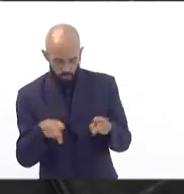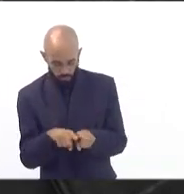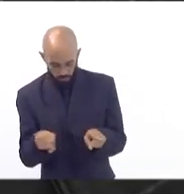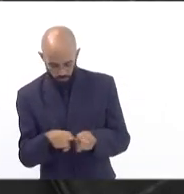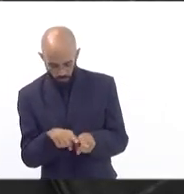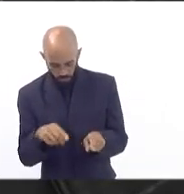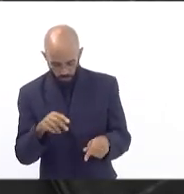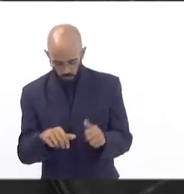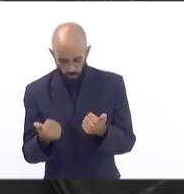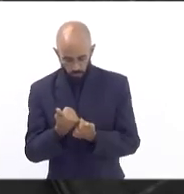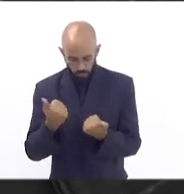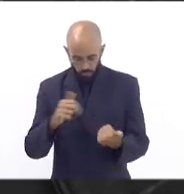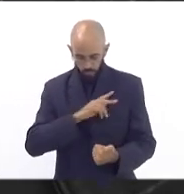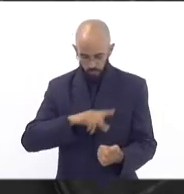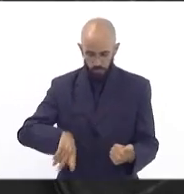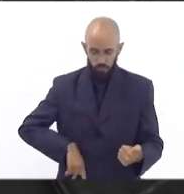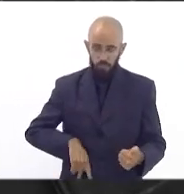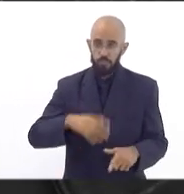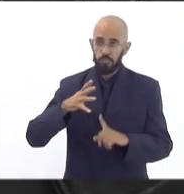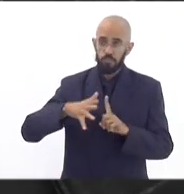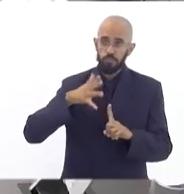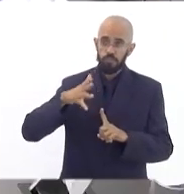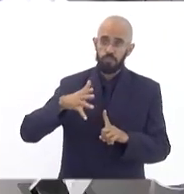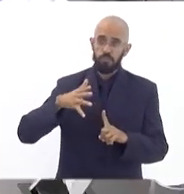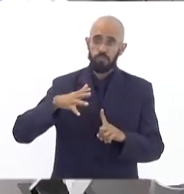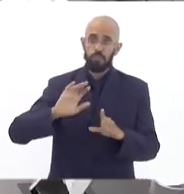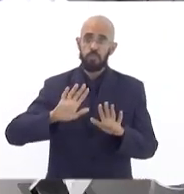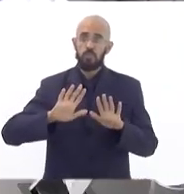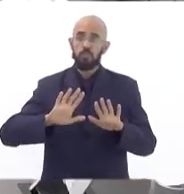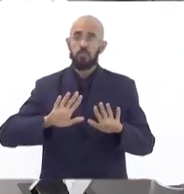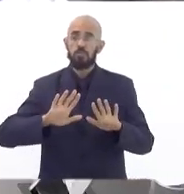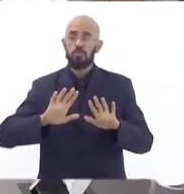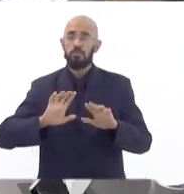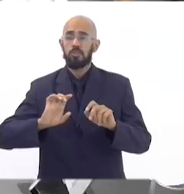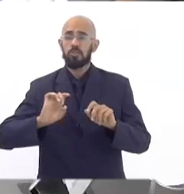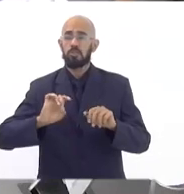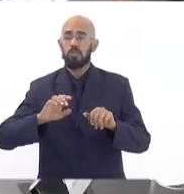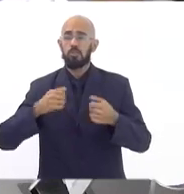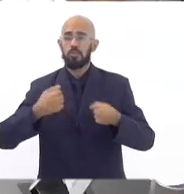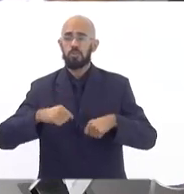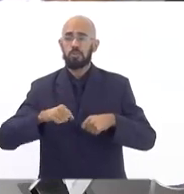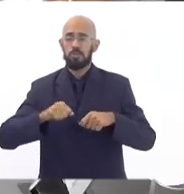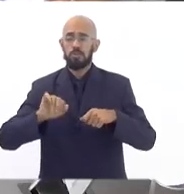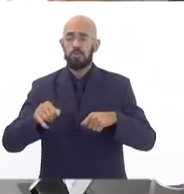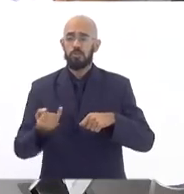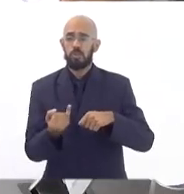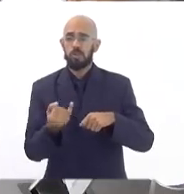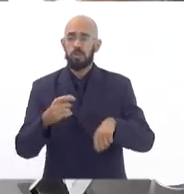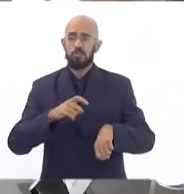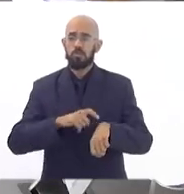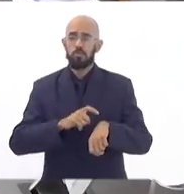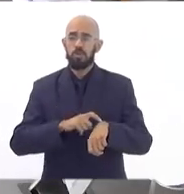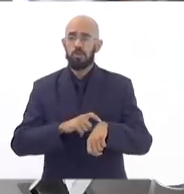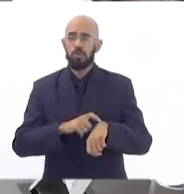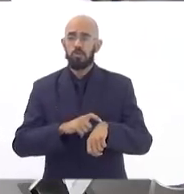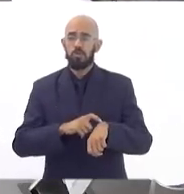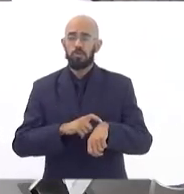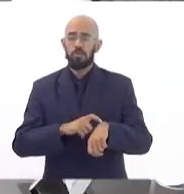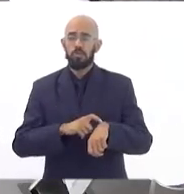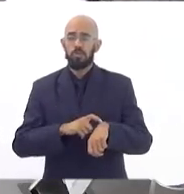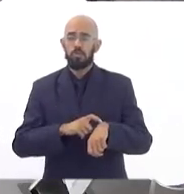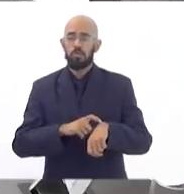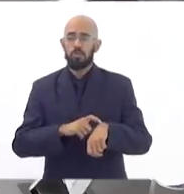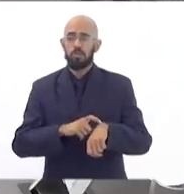vai usar da palavra eu estou a preciso é aproveitar oportunidade do